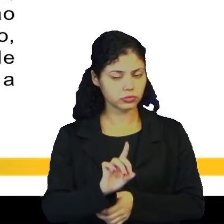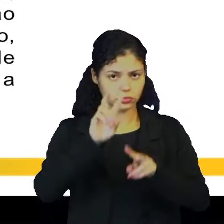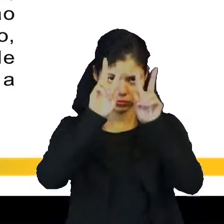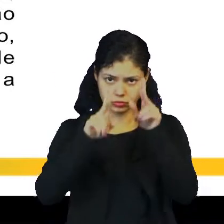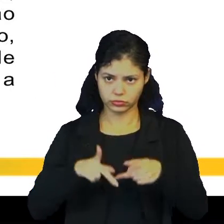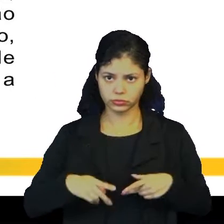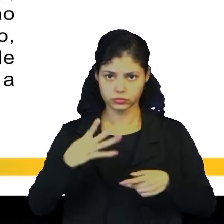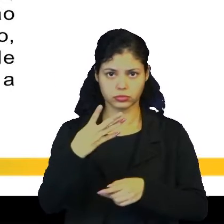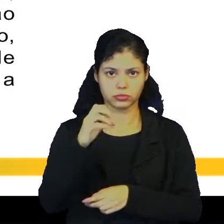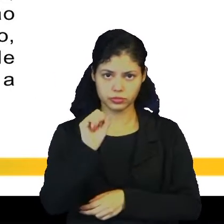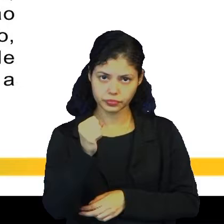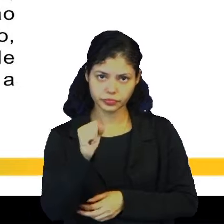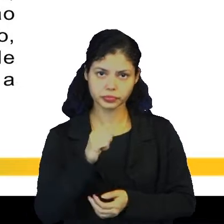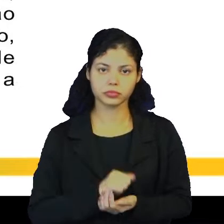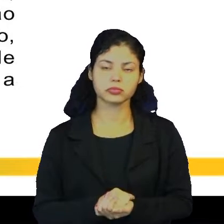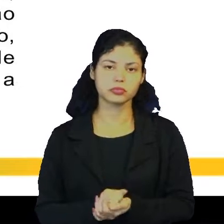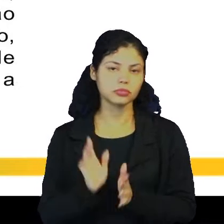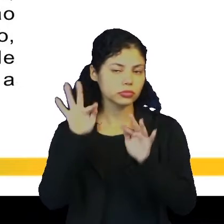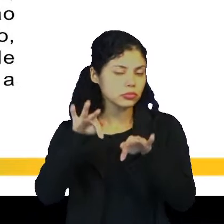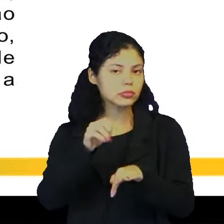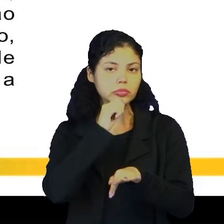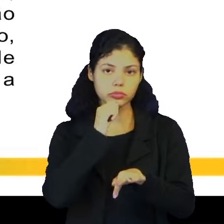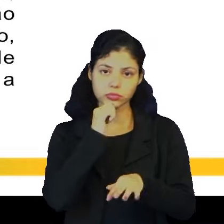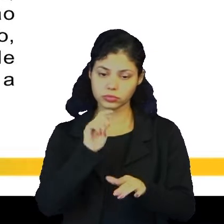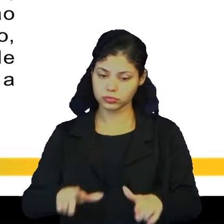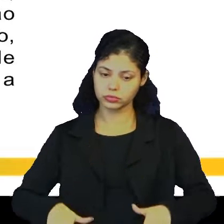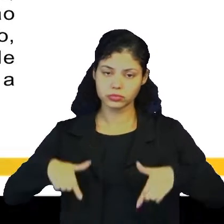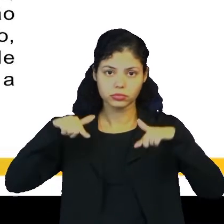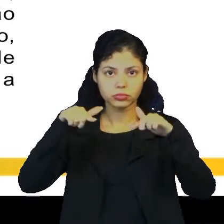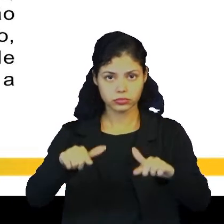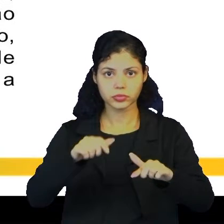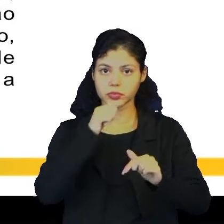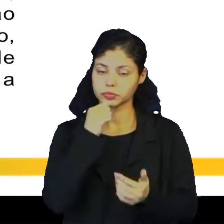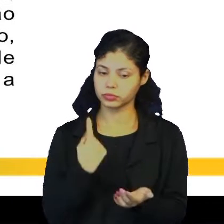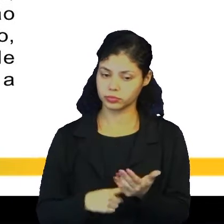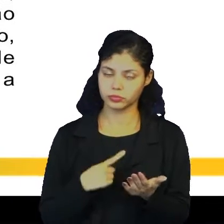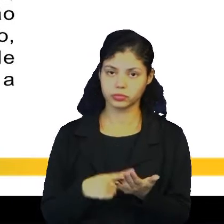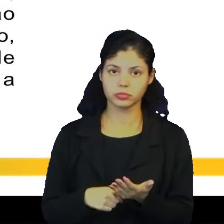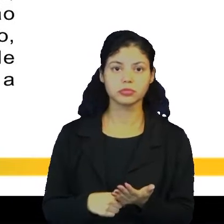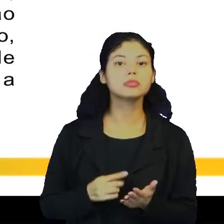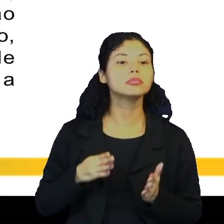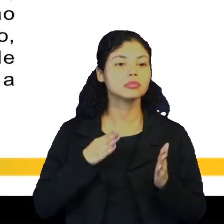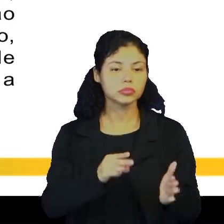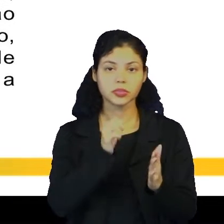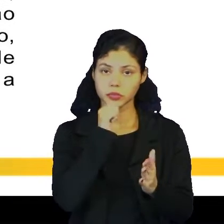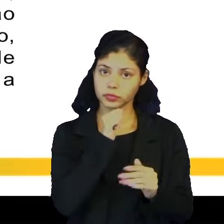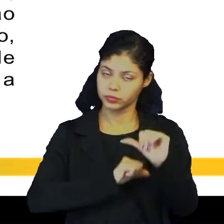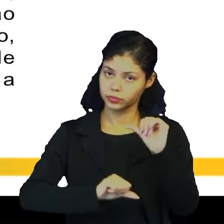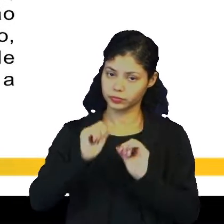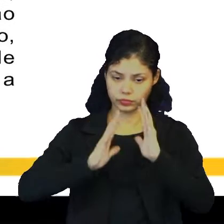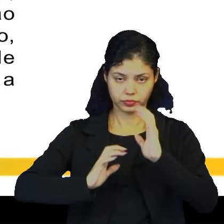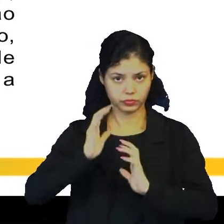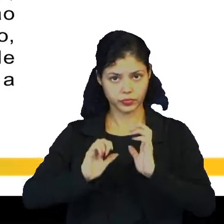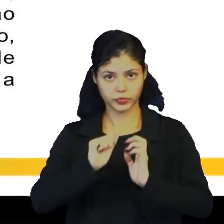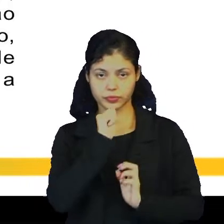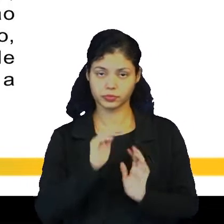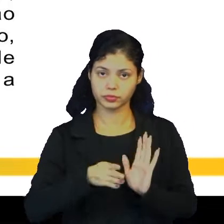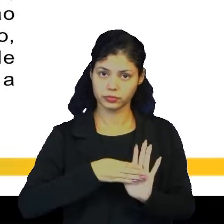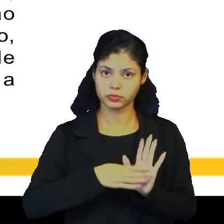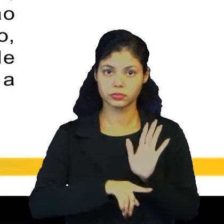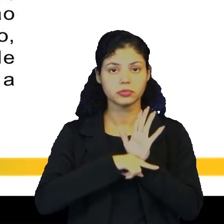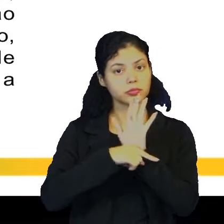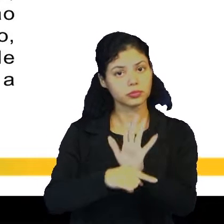lá em 48. A finalidade do documento, além de marcar um novo caminho em oposição ao conflito, foi de